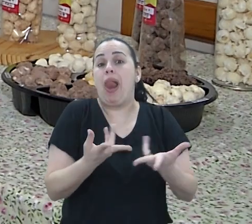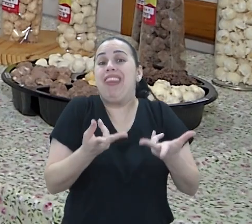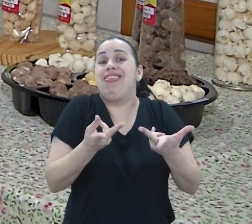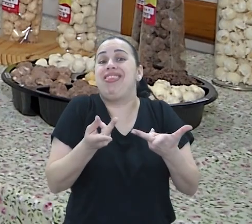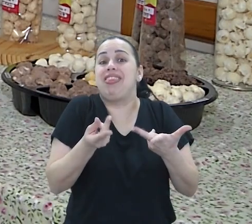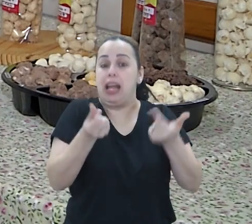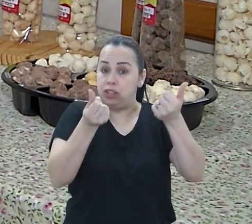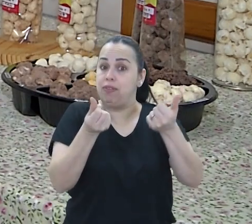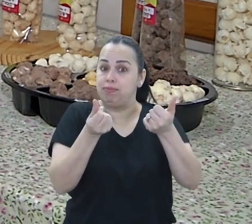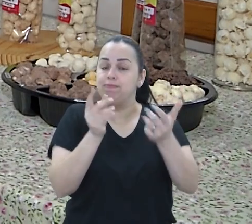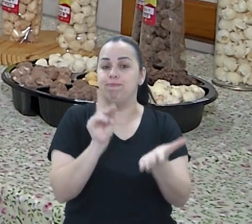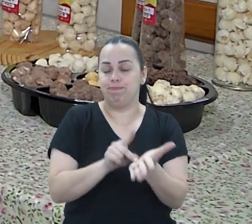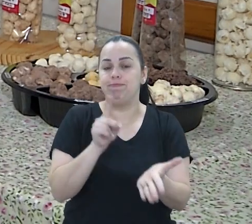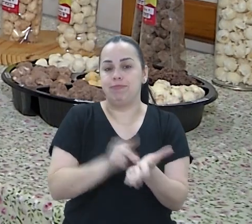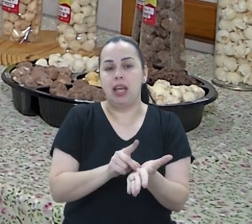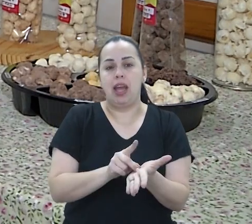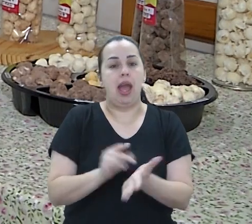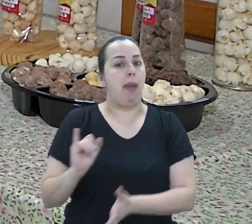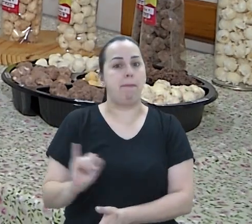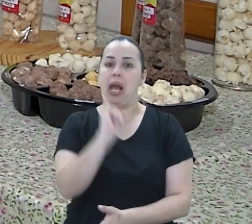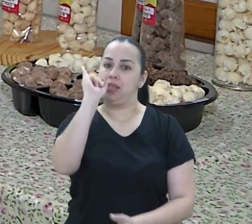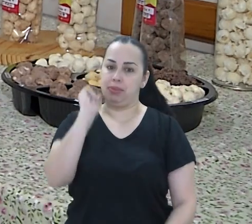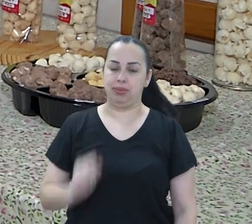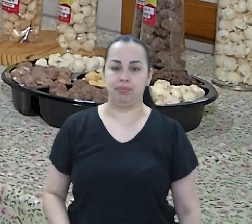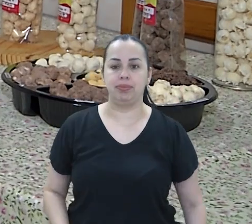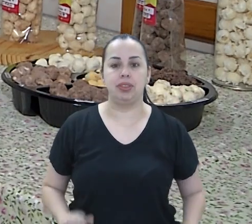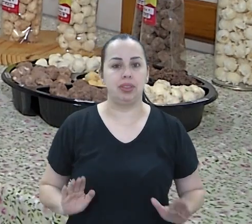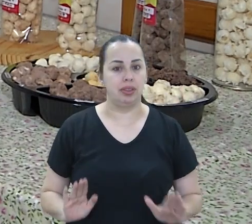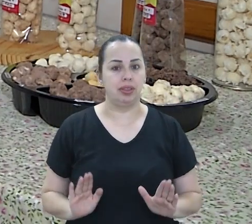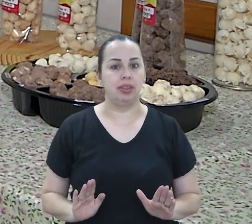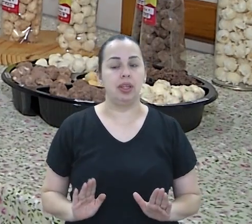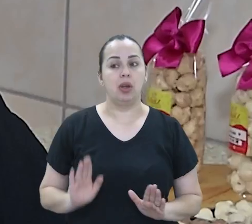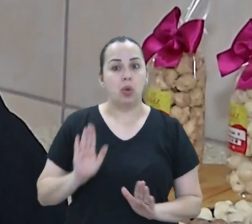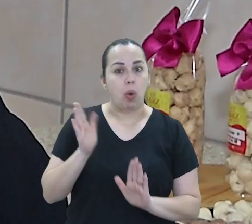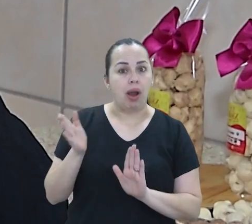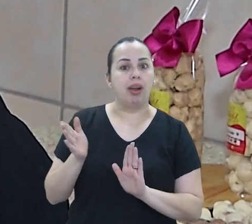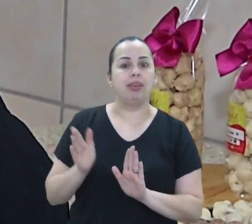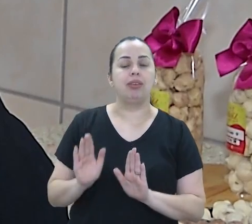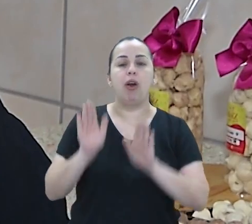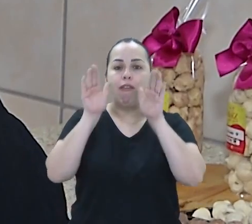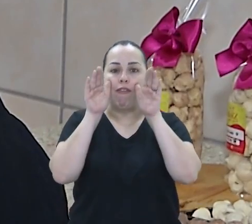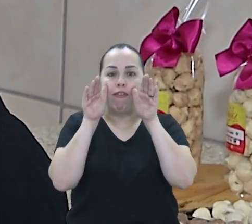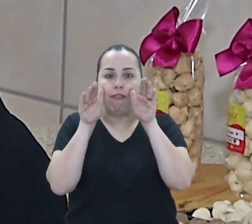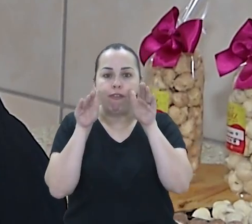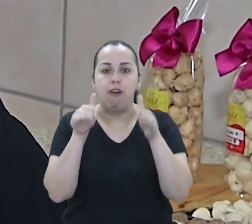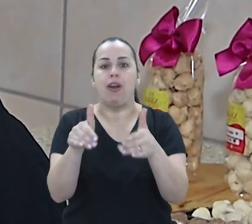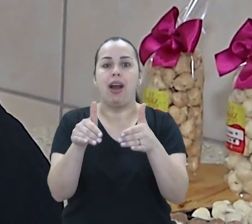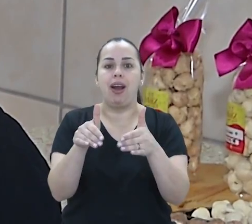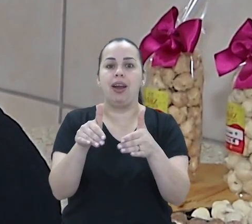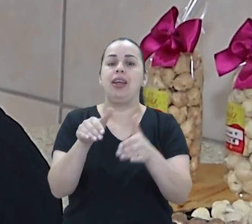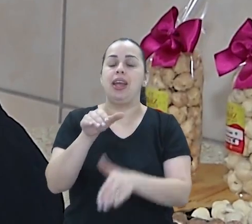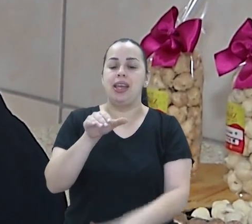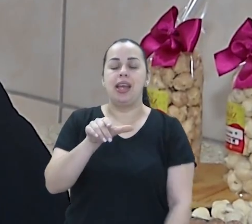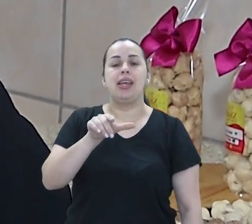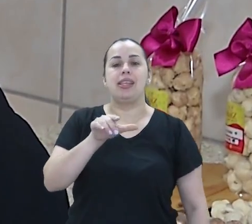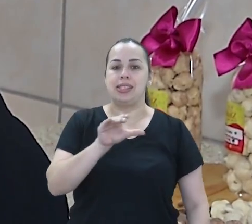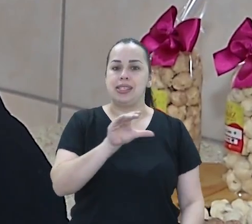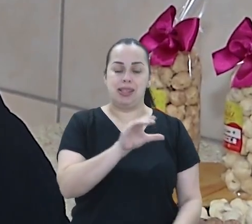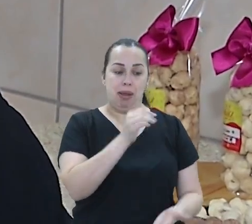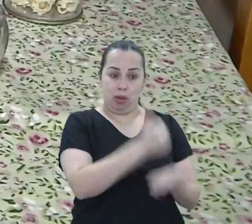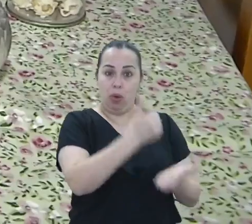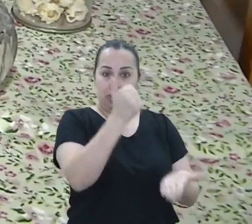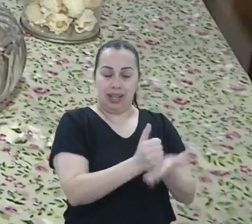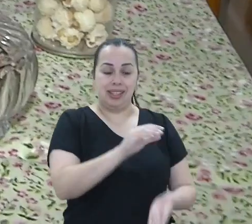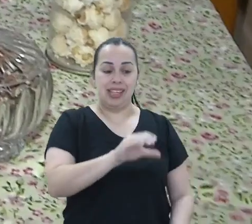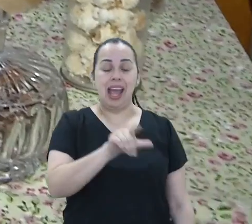um produto bom, com qualidade, né? Isso é primordial. Mesmo com propostas para voltar ao serviço